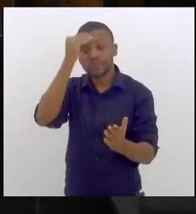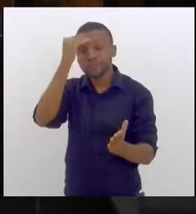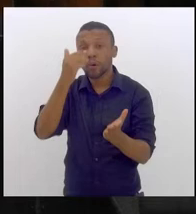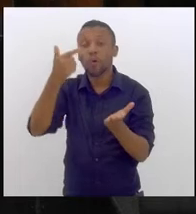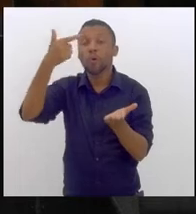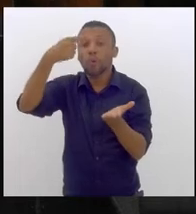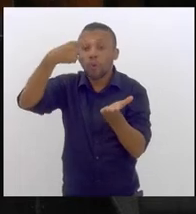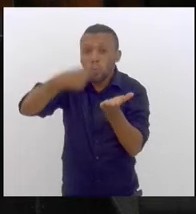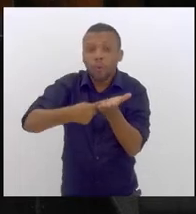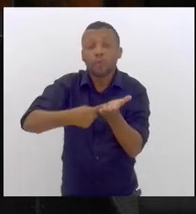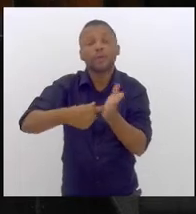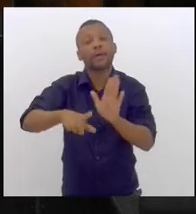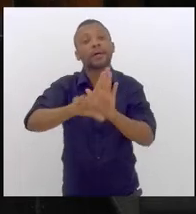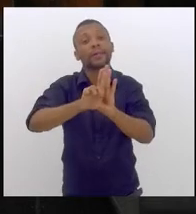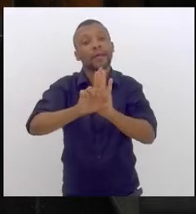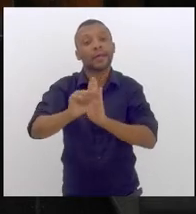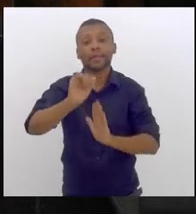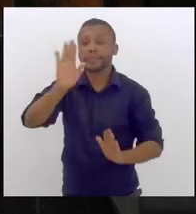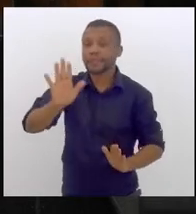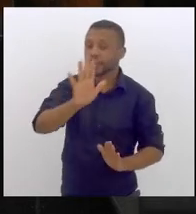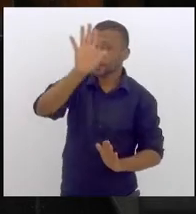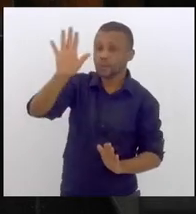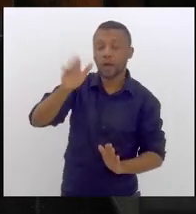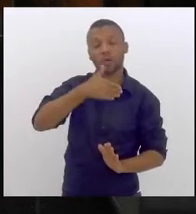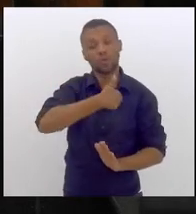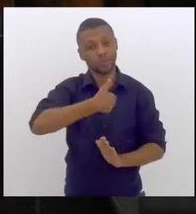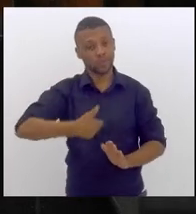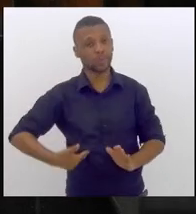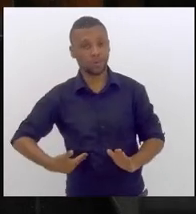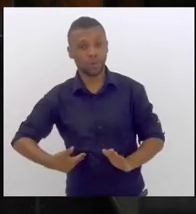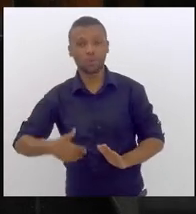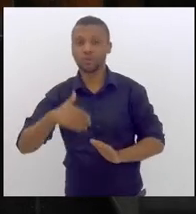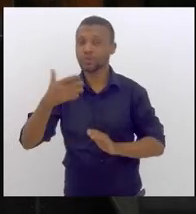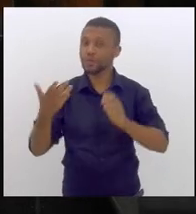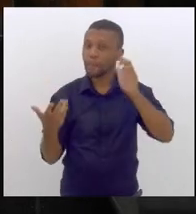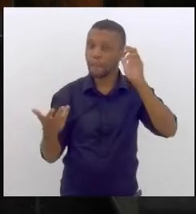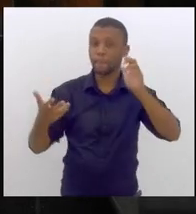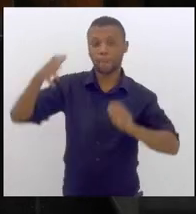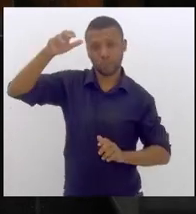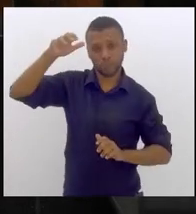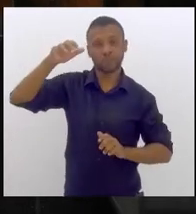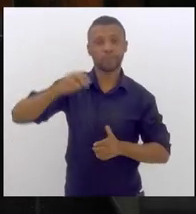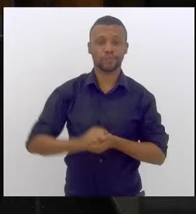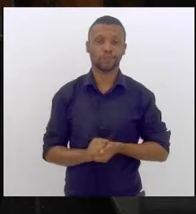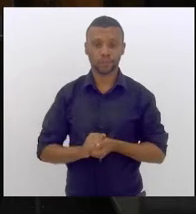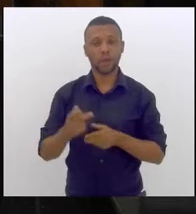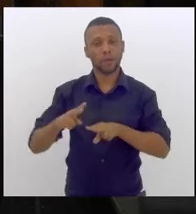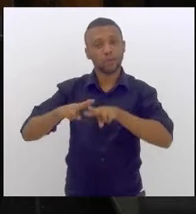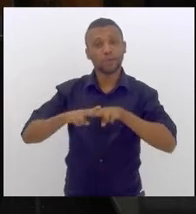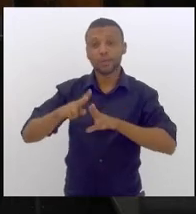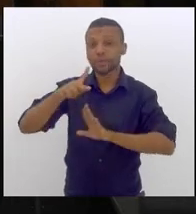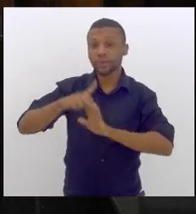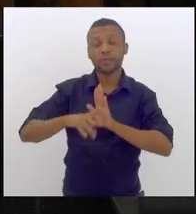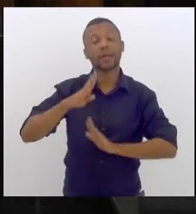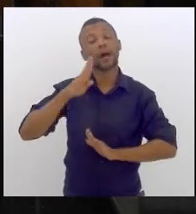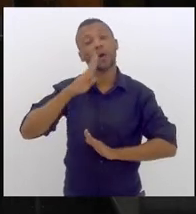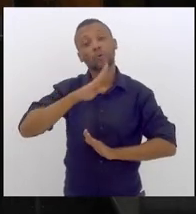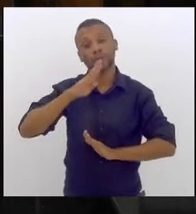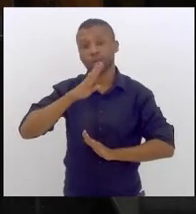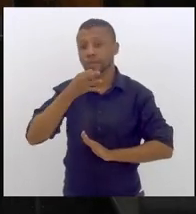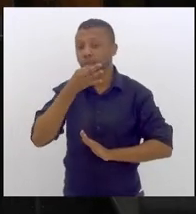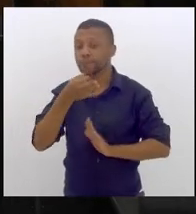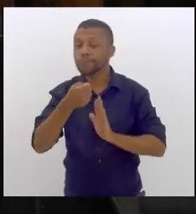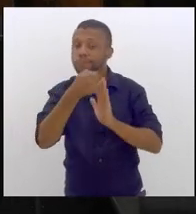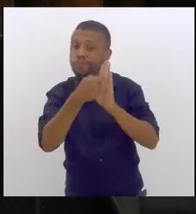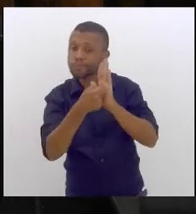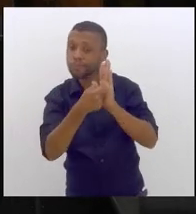leis nacional e estadual de mudanças climáticas. Por isso, esse projeto está em urgência, recebeu uma emenda